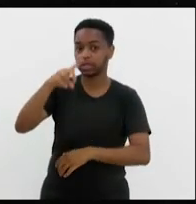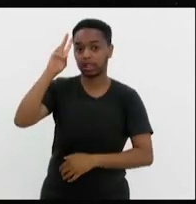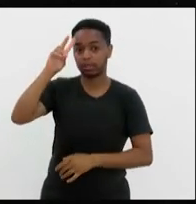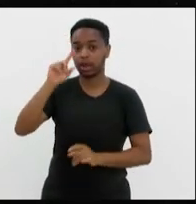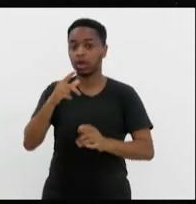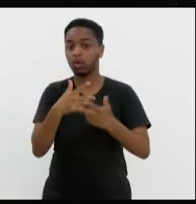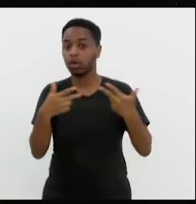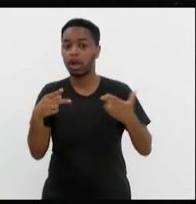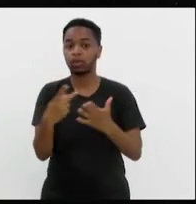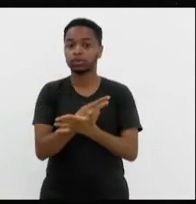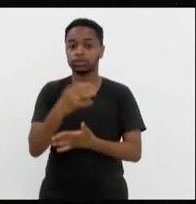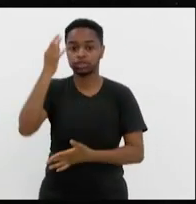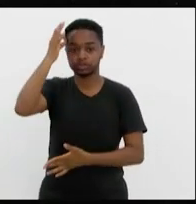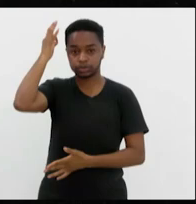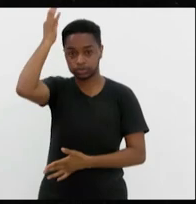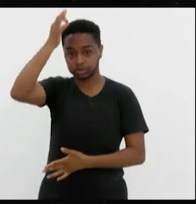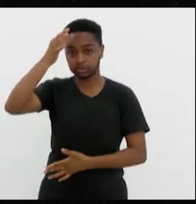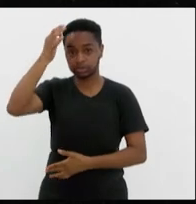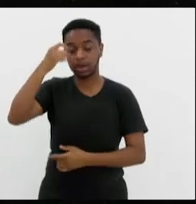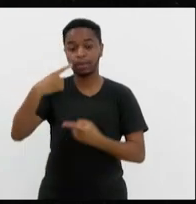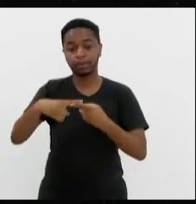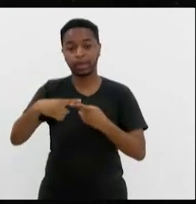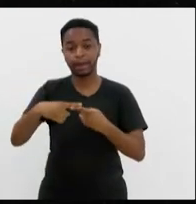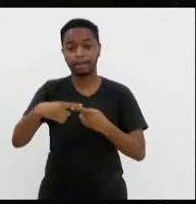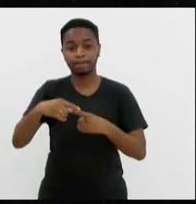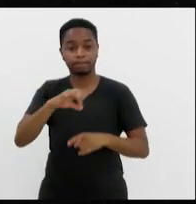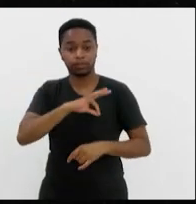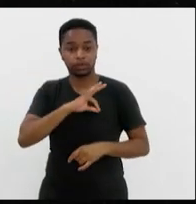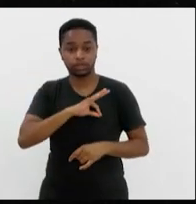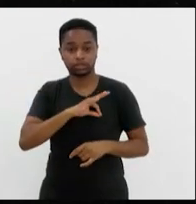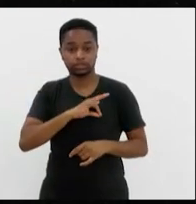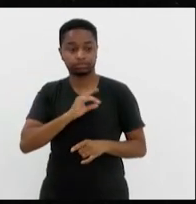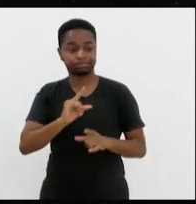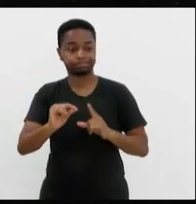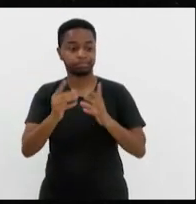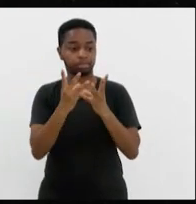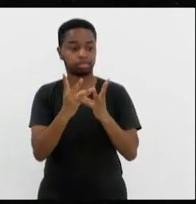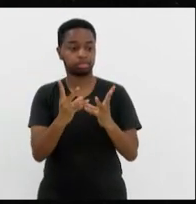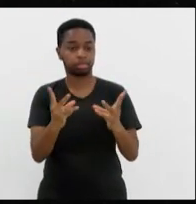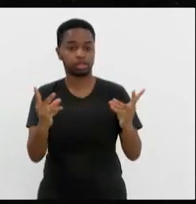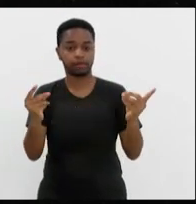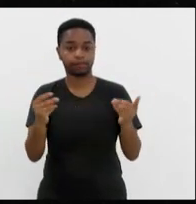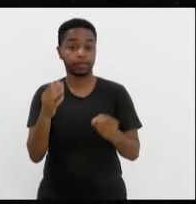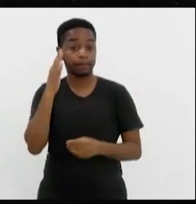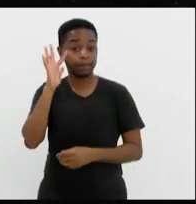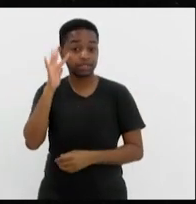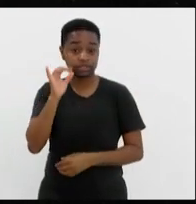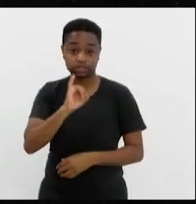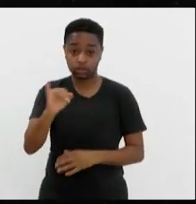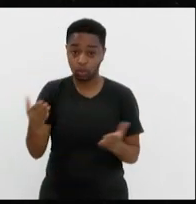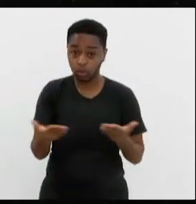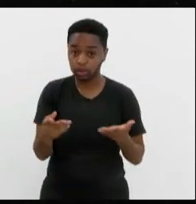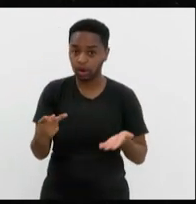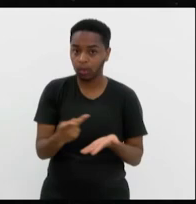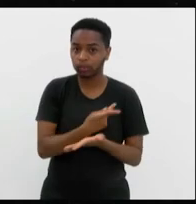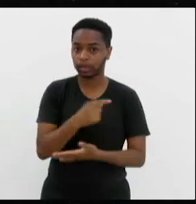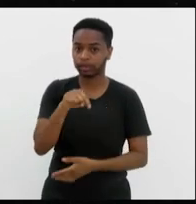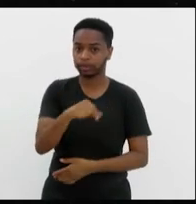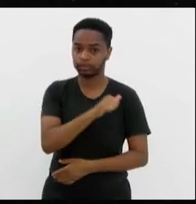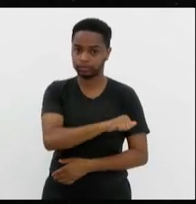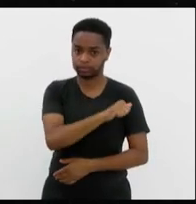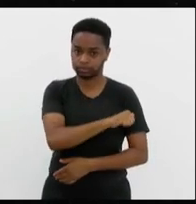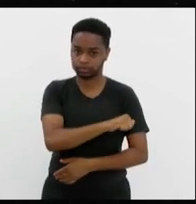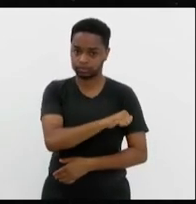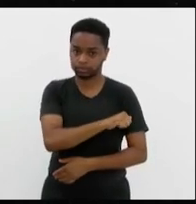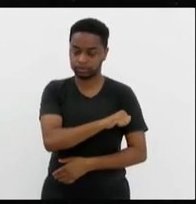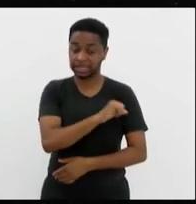Espírito Santo quando a polícia saiu das ruas. Imagine se a polícia hoje do estado do Rio de Janeiro, seja a polícia militar, seja a polícia civil, ou seja a PRF,